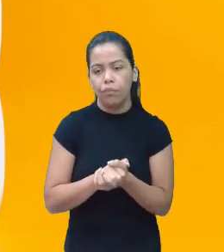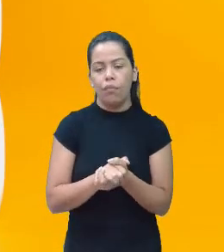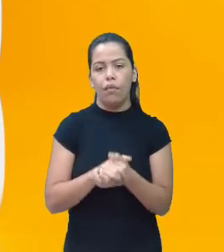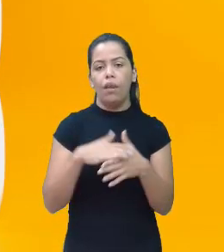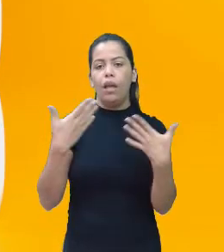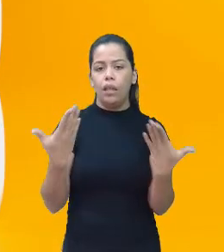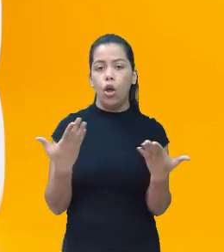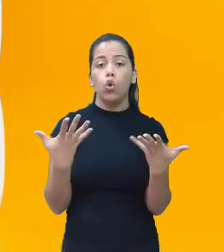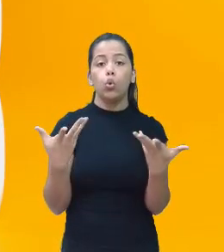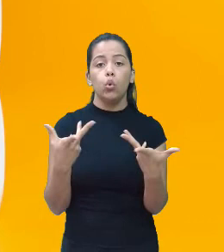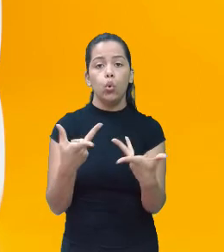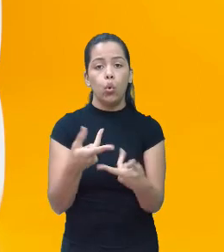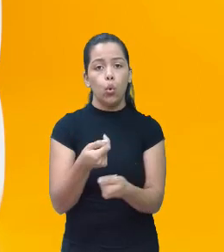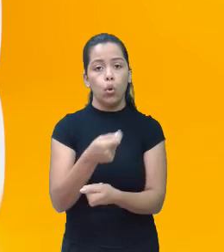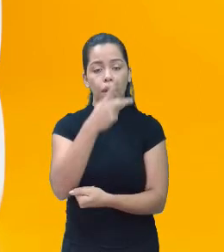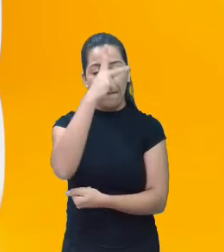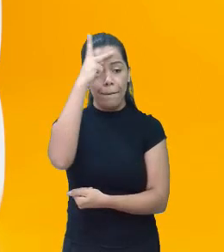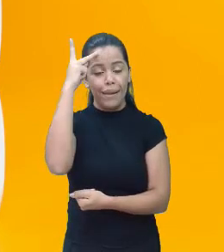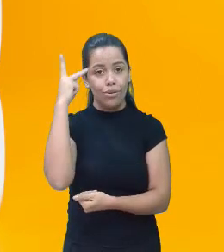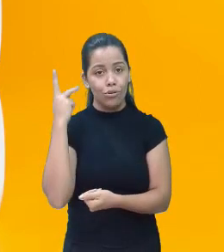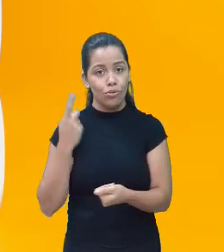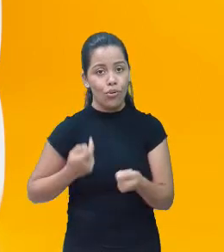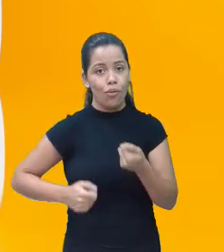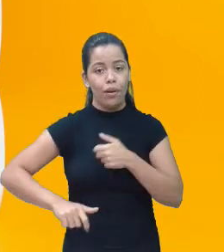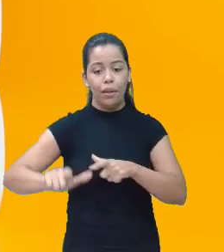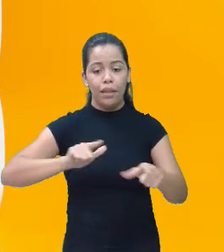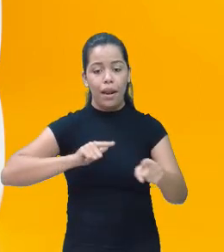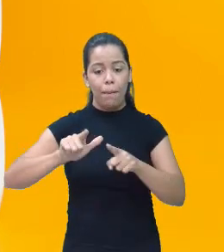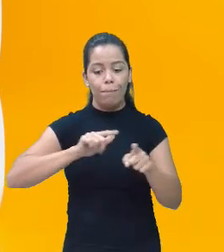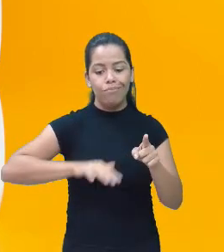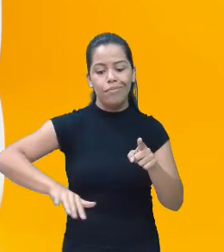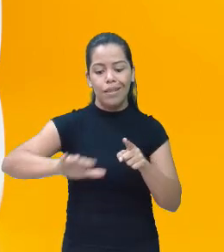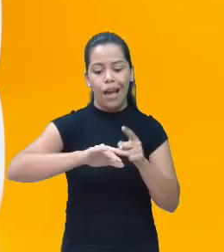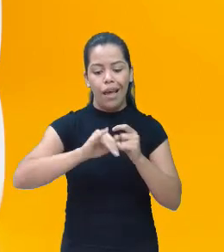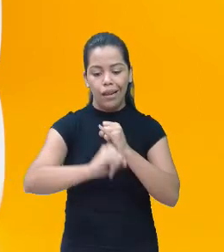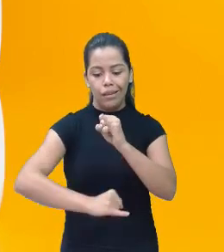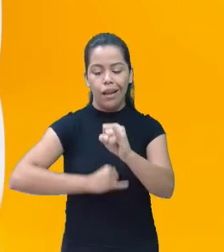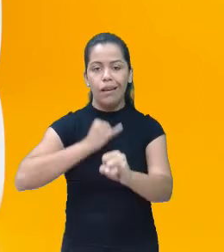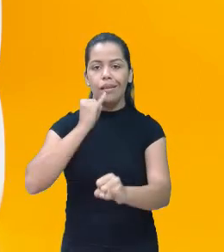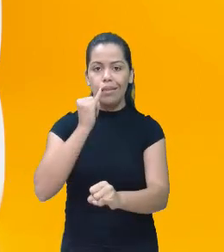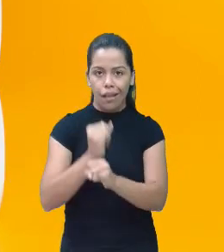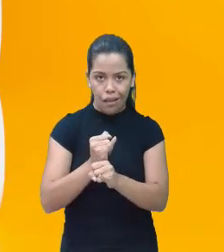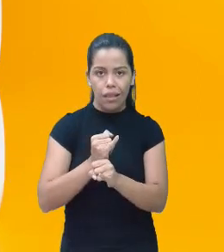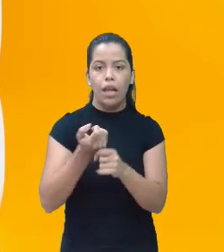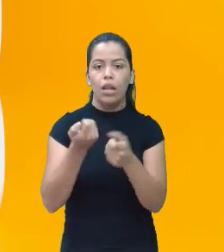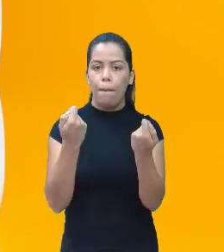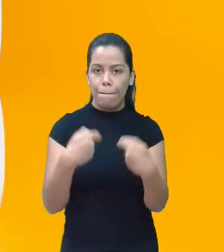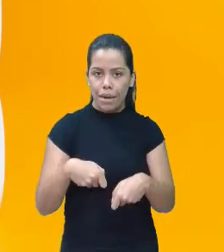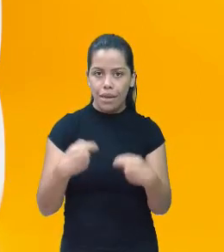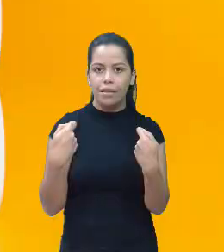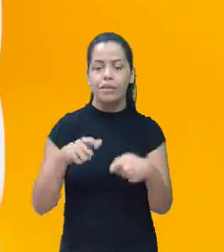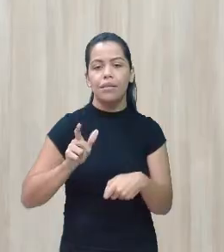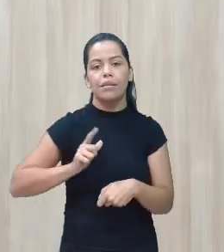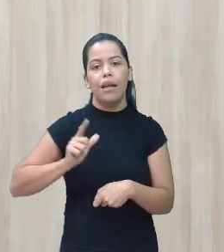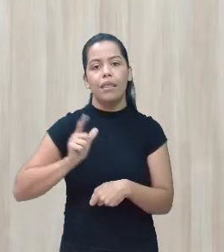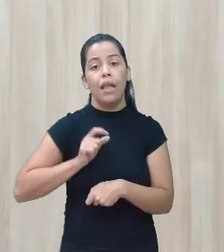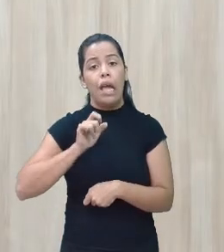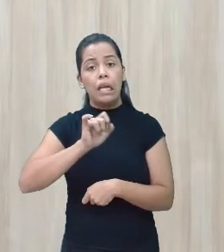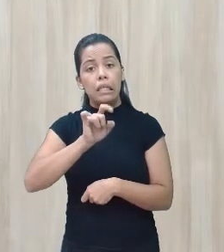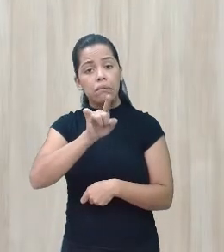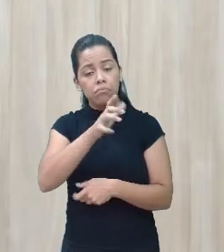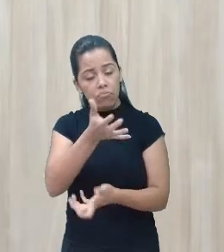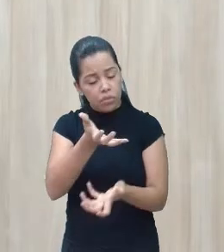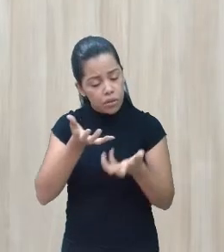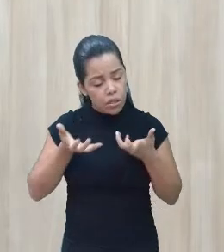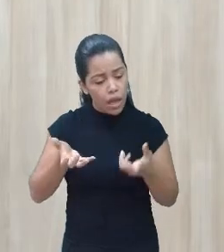influencer precisa para garantir que as pessoas sigam interessadas em consumir o seu produto. Então, alguém que quer influenciar, mas